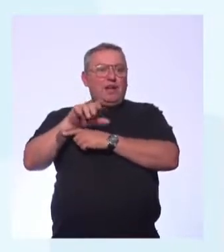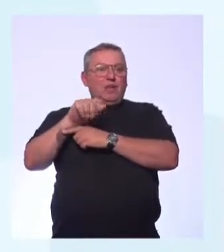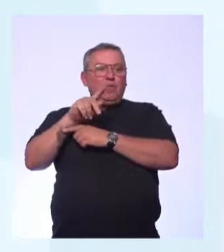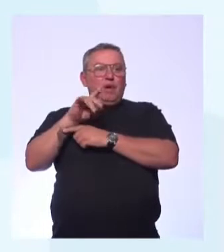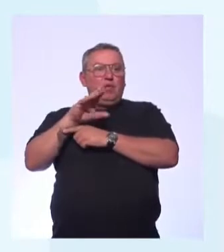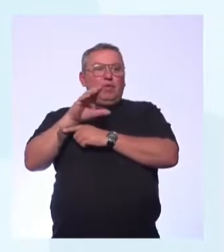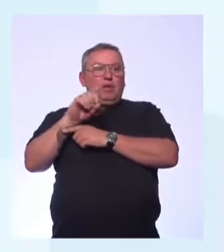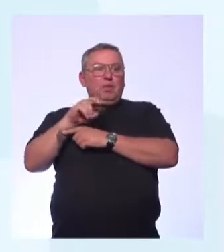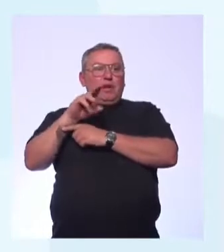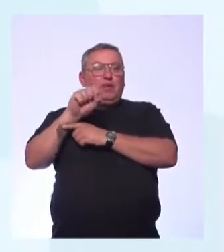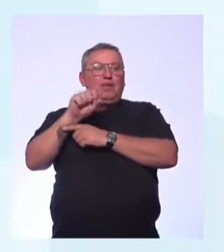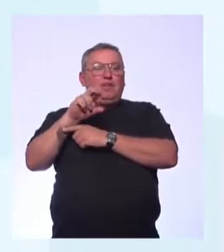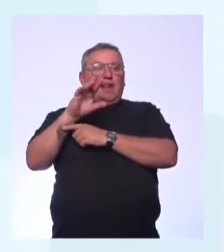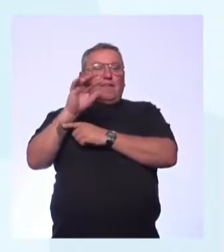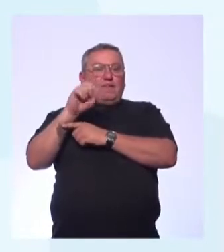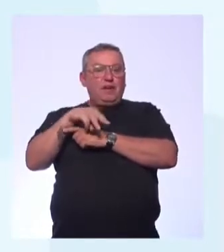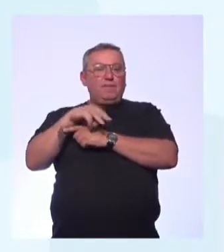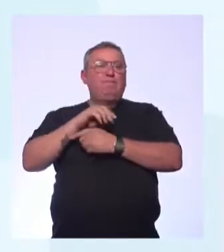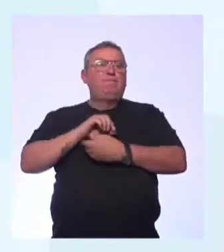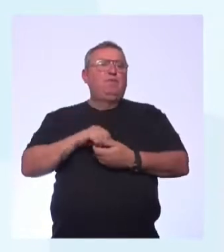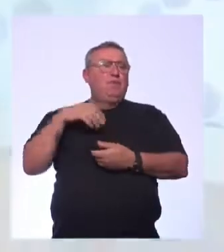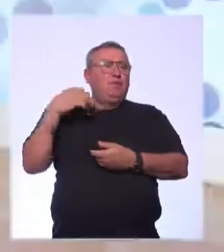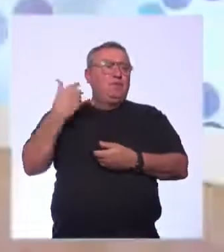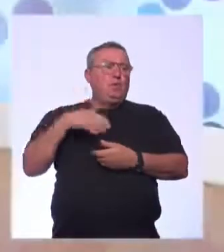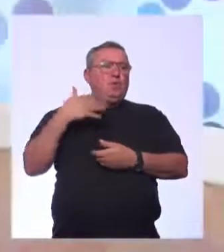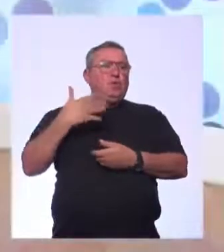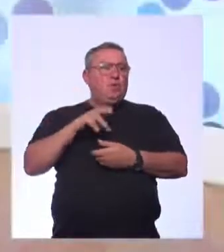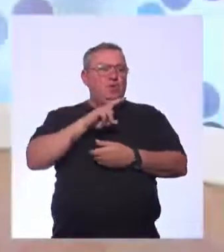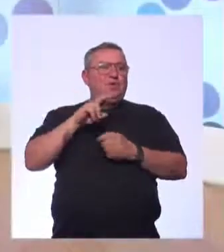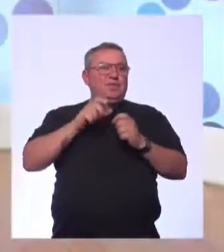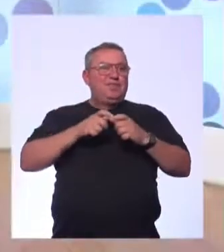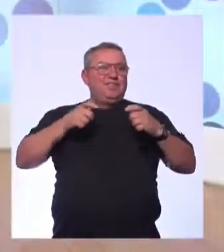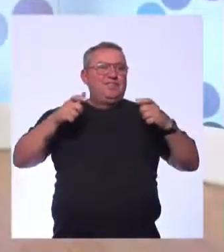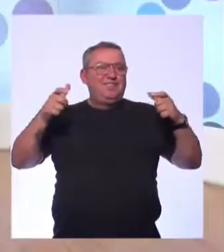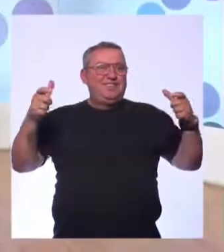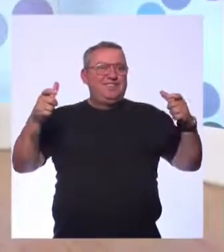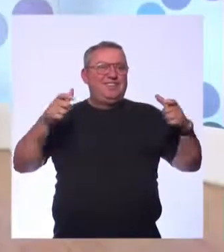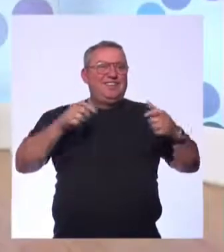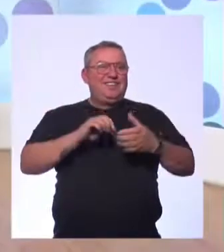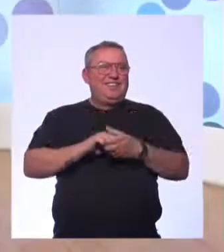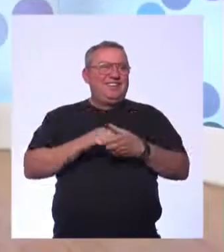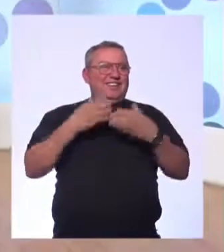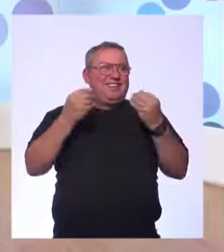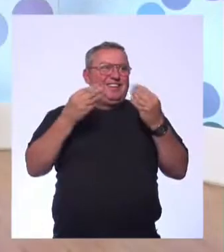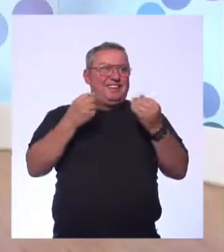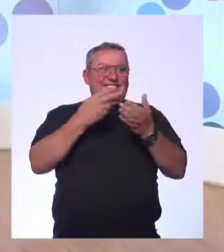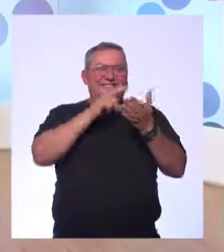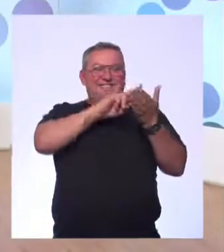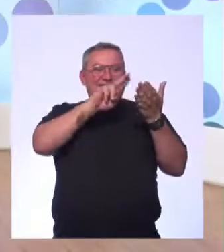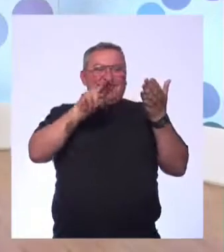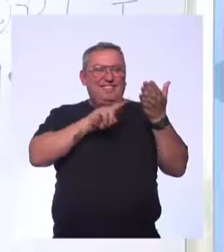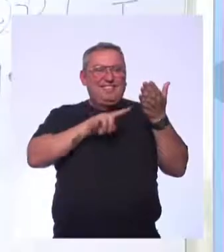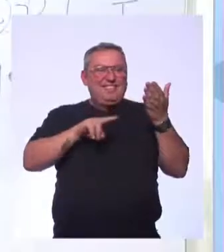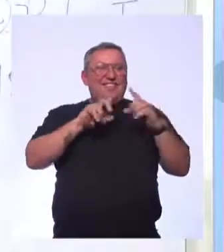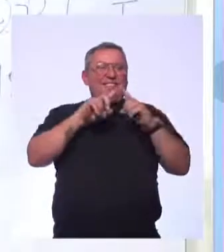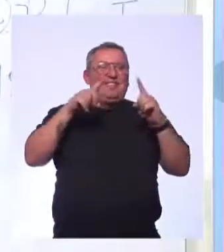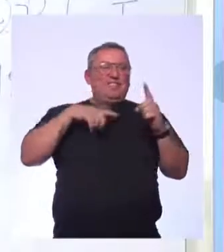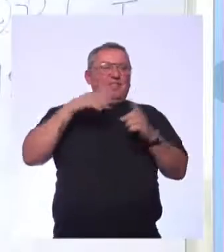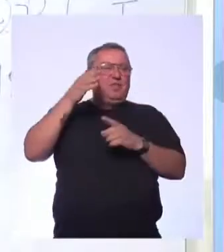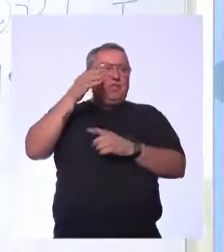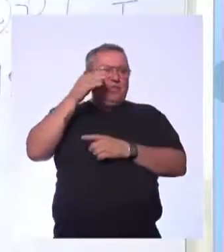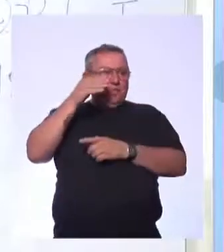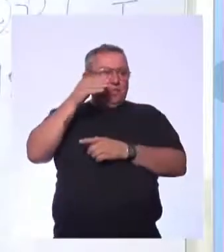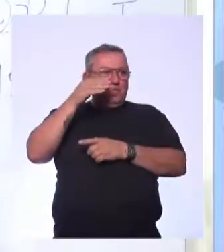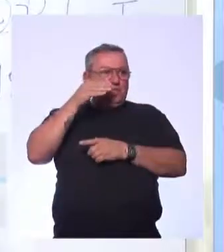Gonzaga, Pascoal, Cipriano, Serafim. É grande, né? Bem grande. Tem muito sobrenome. Tem muito sobrenome, mas era só uma